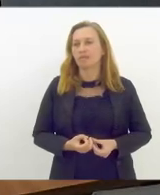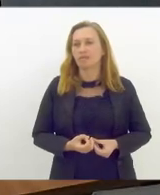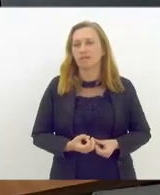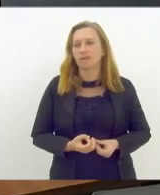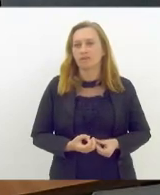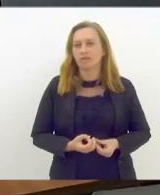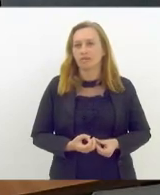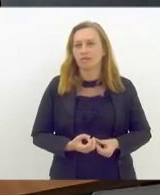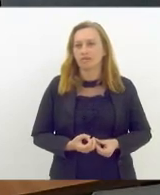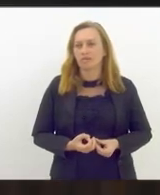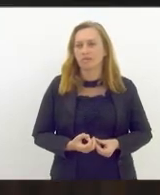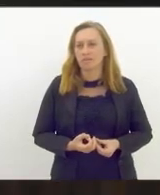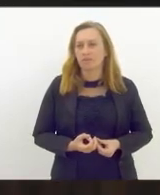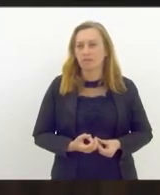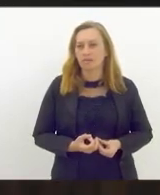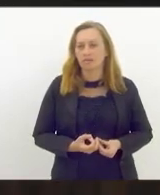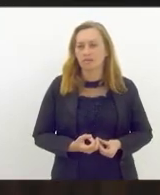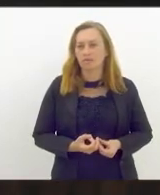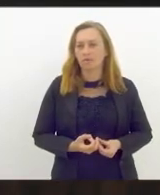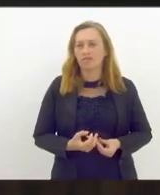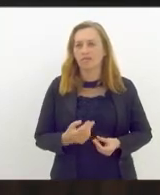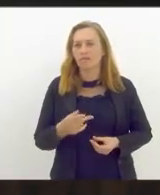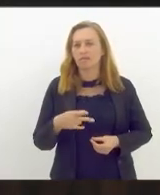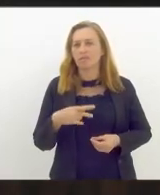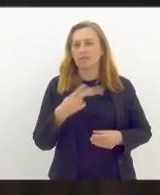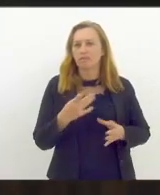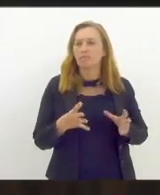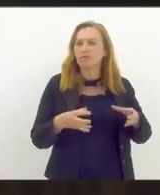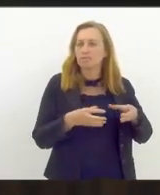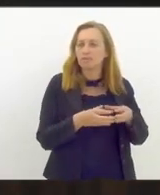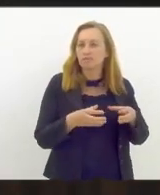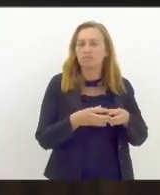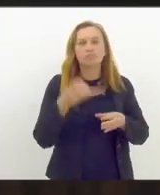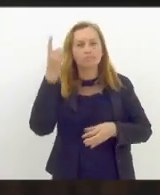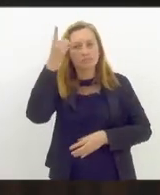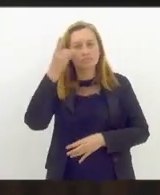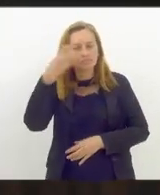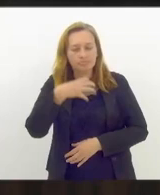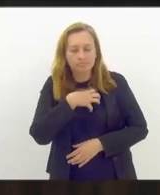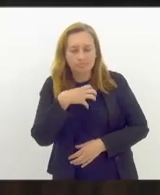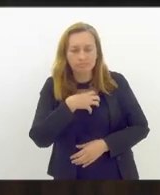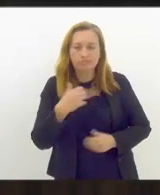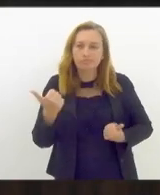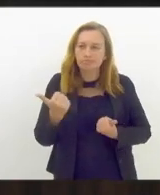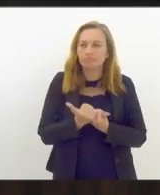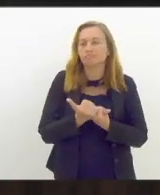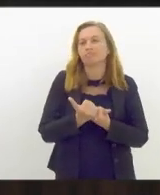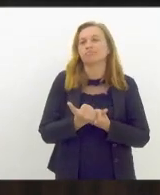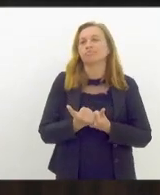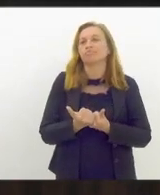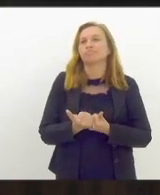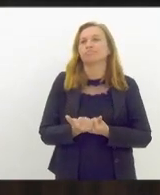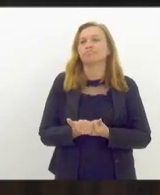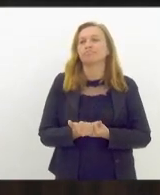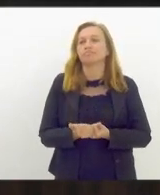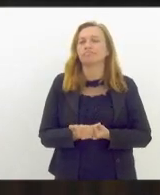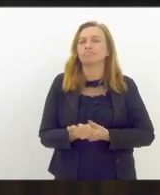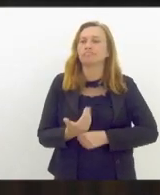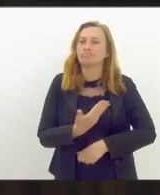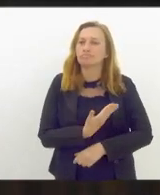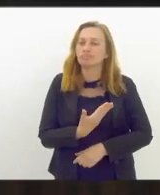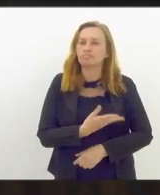vimos lá as manifestações no grupo dos deputados, o nosso sentimento e apoio ao nosso